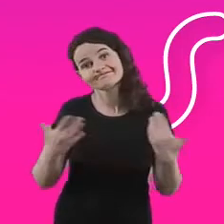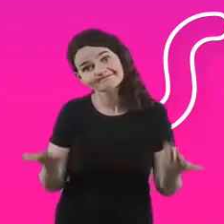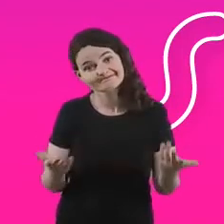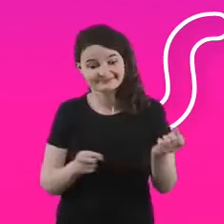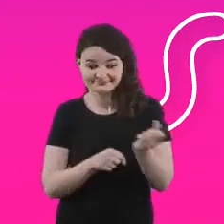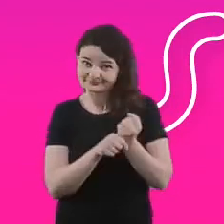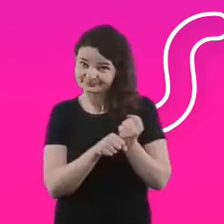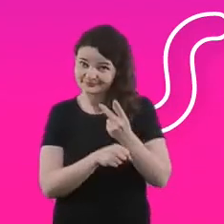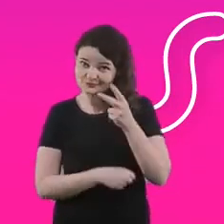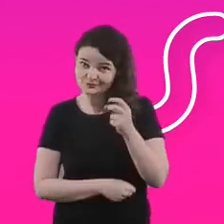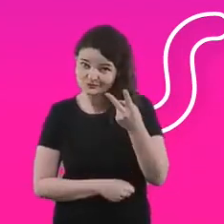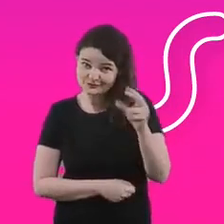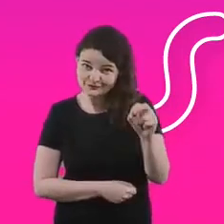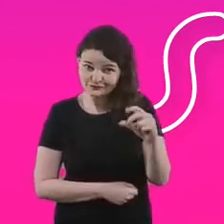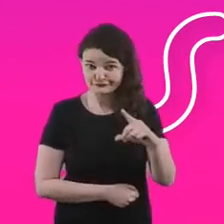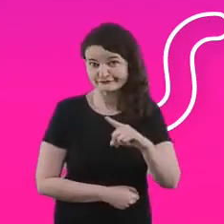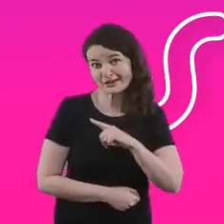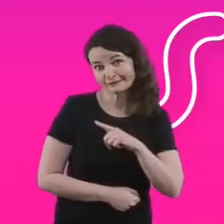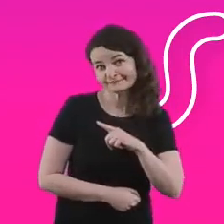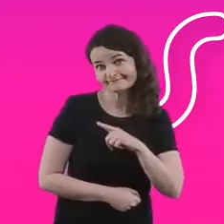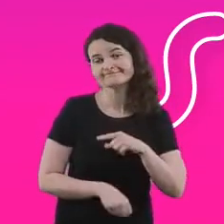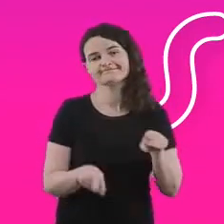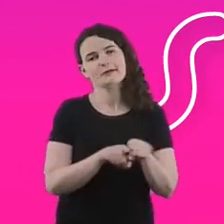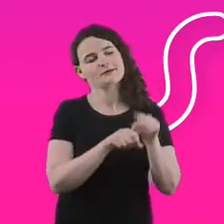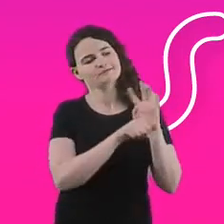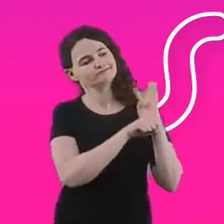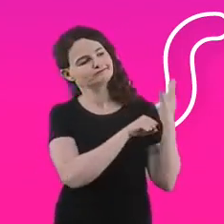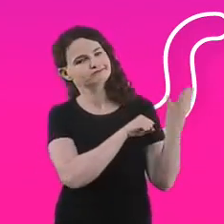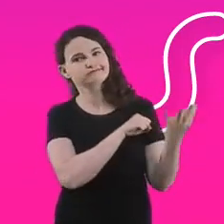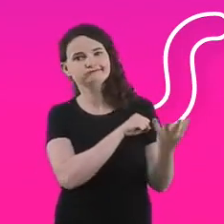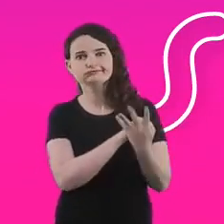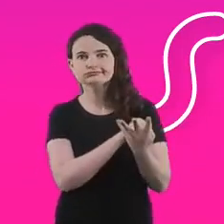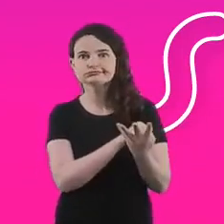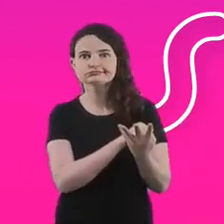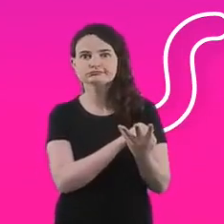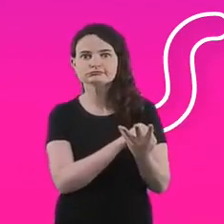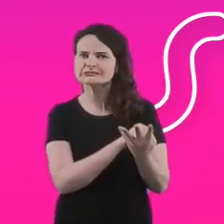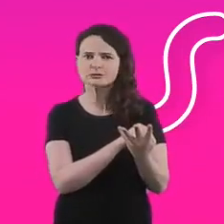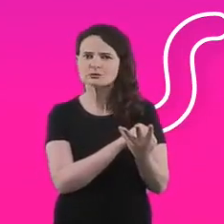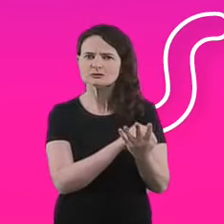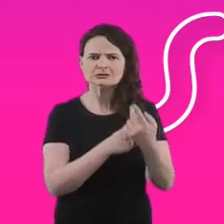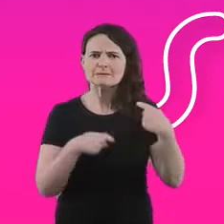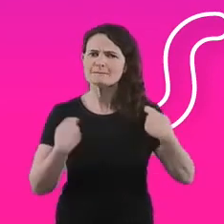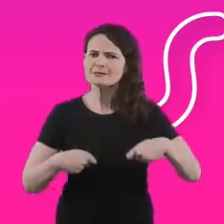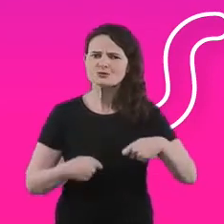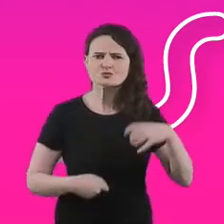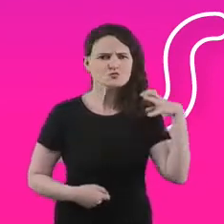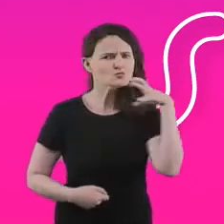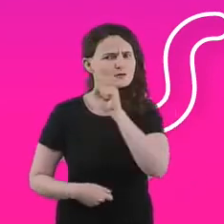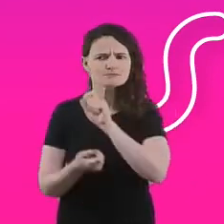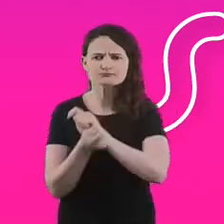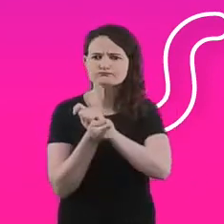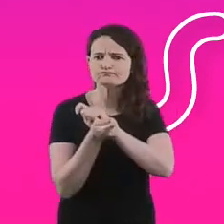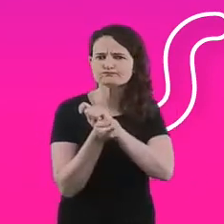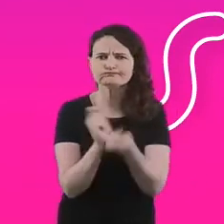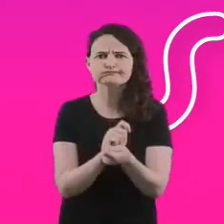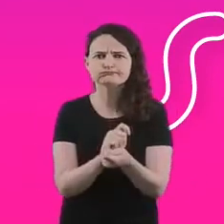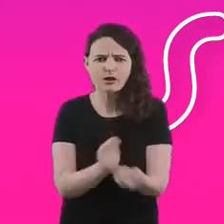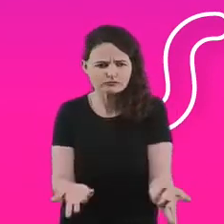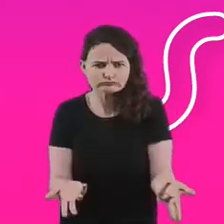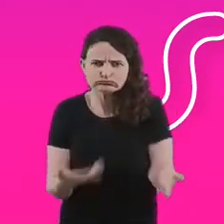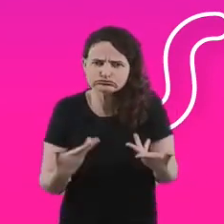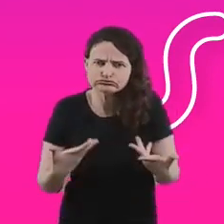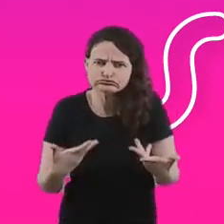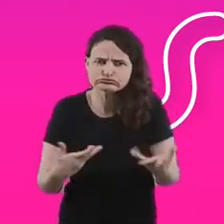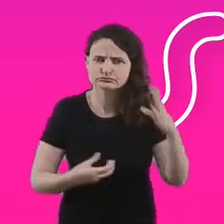ele chegou o Covid-19, a gente se viu no momento de tendo que acelerar muito essa transformação digital. A gente já vinha num processo, né, porque o